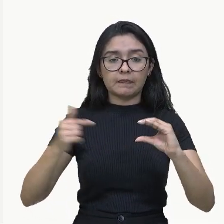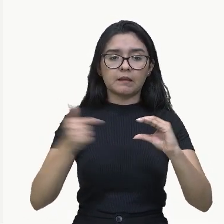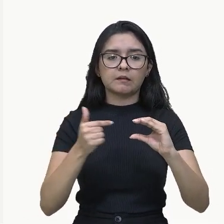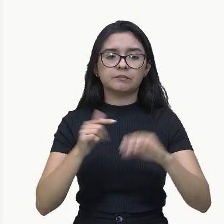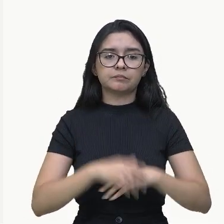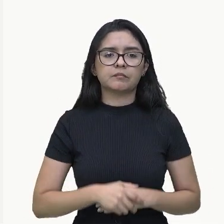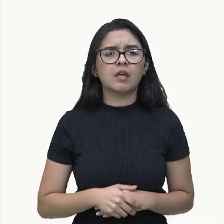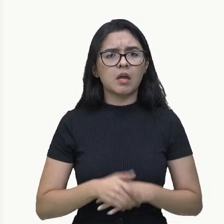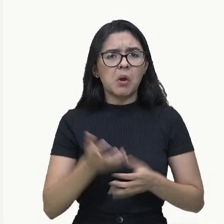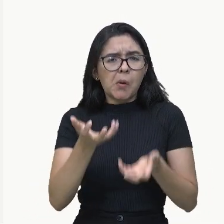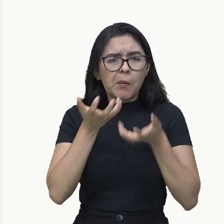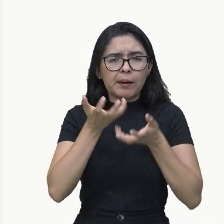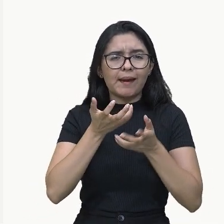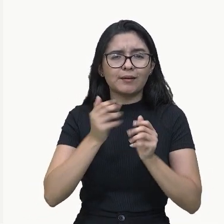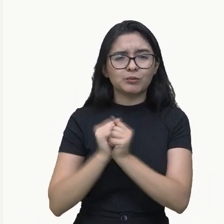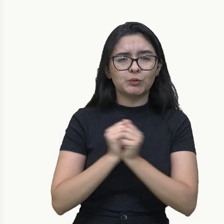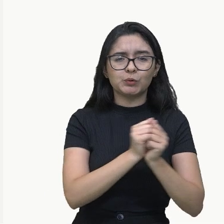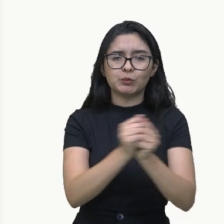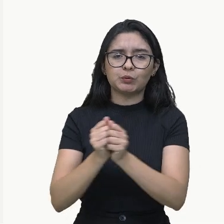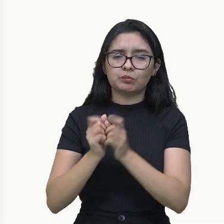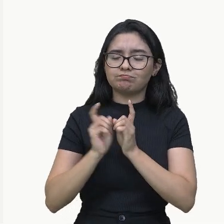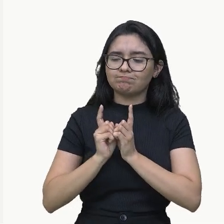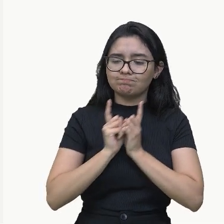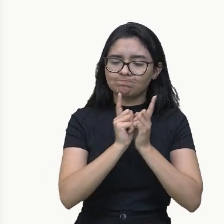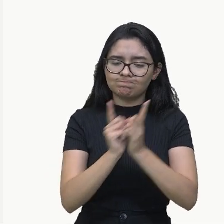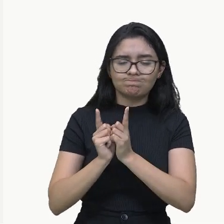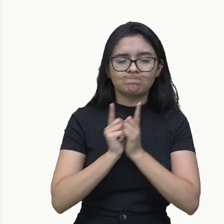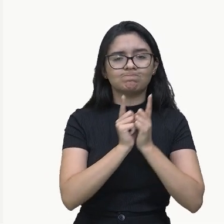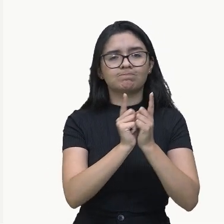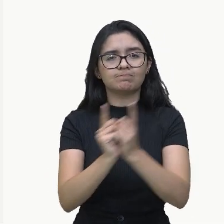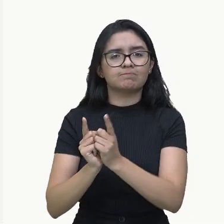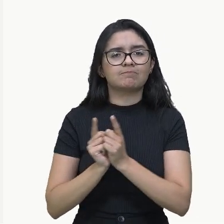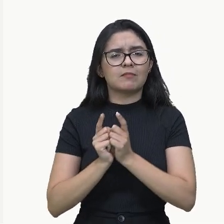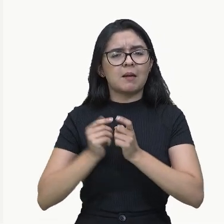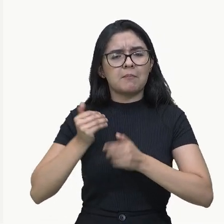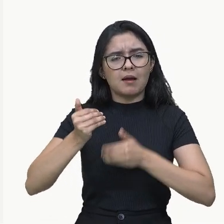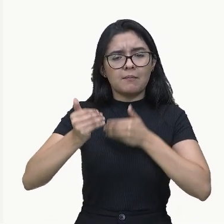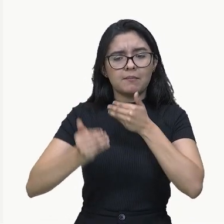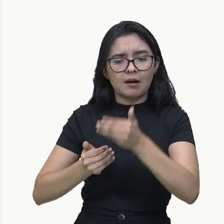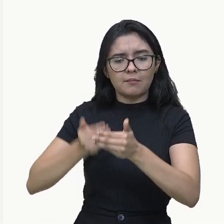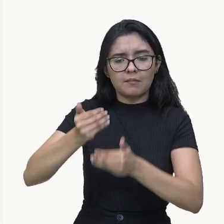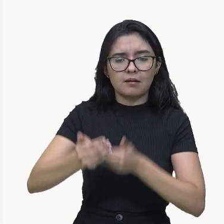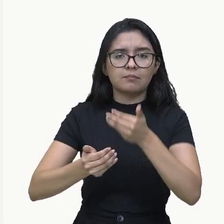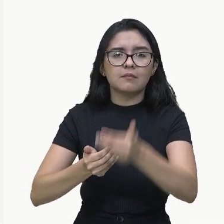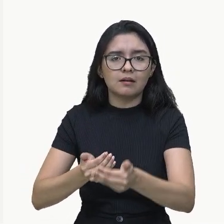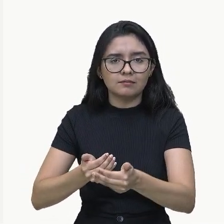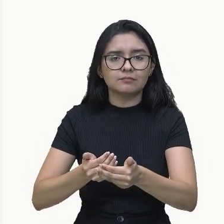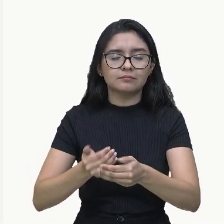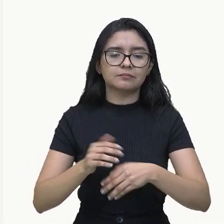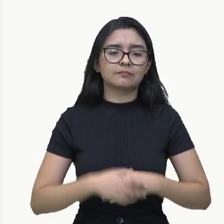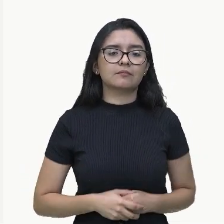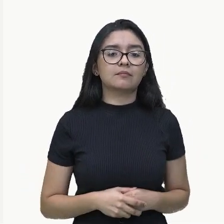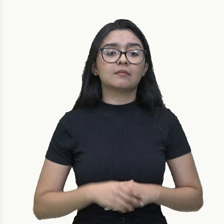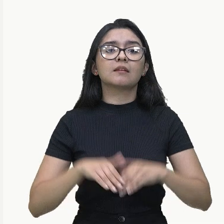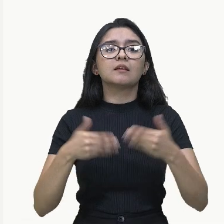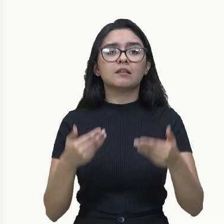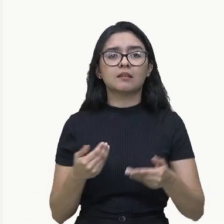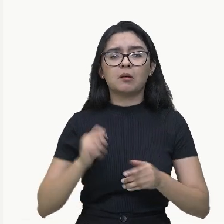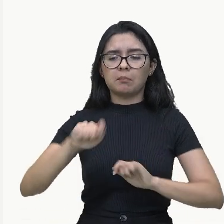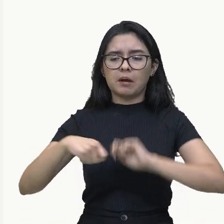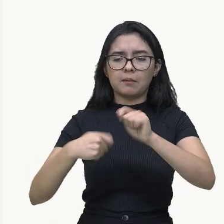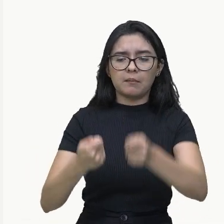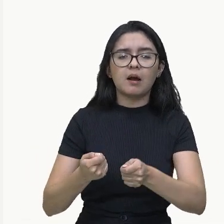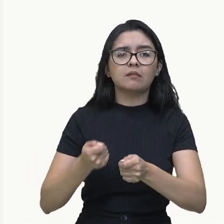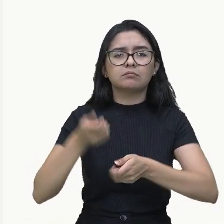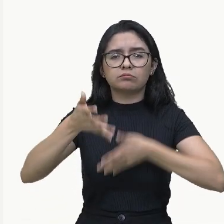vivê-lo olha só quero vivê-lo em cada vão momento e em louvor e de espalhar